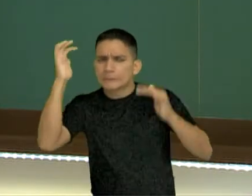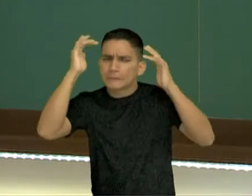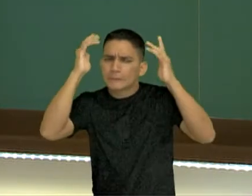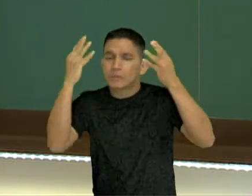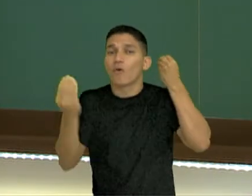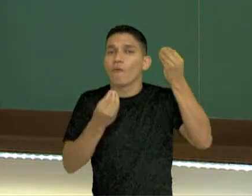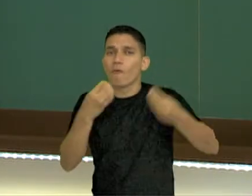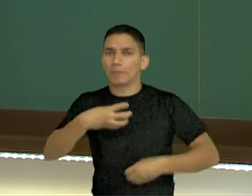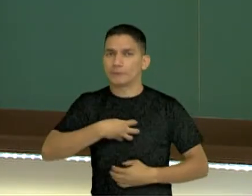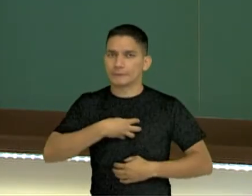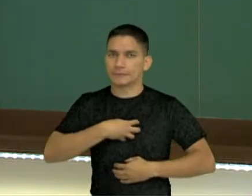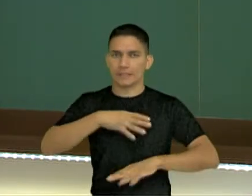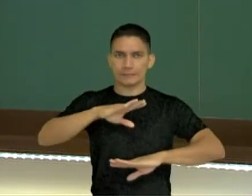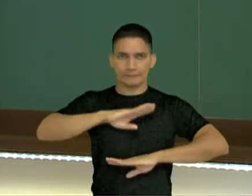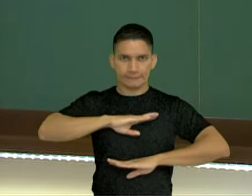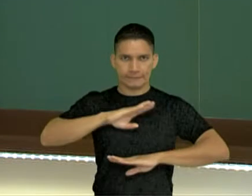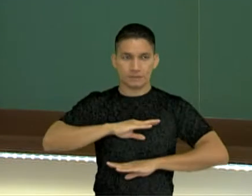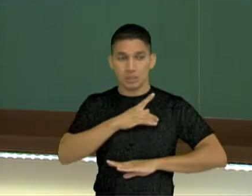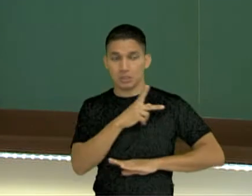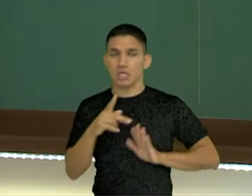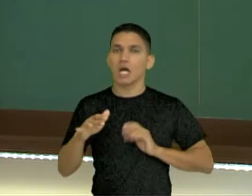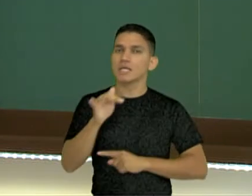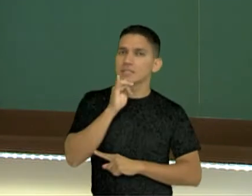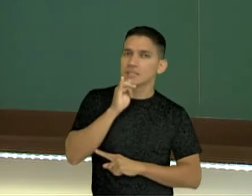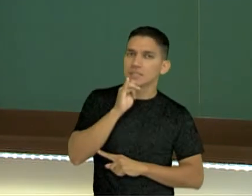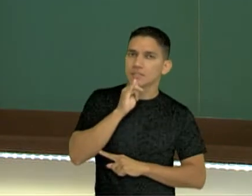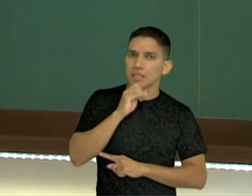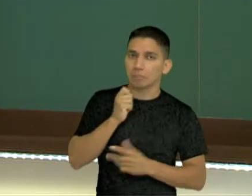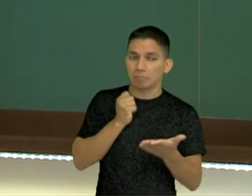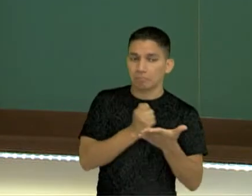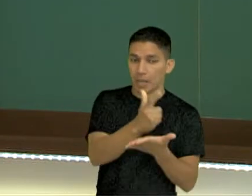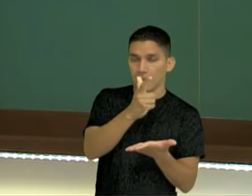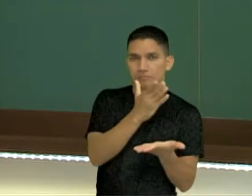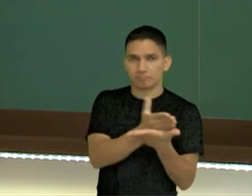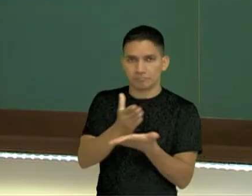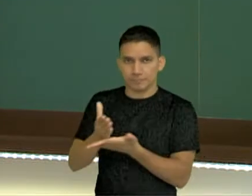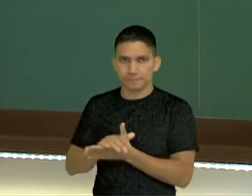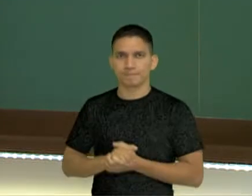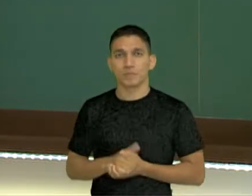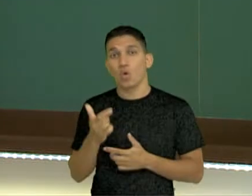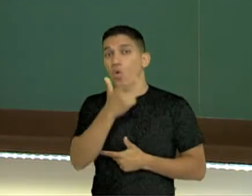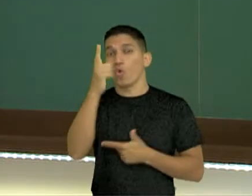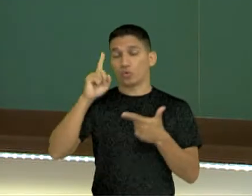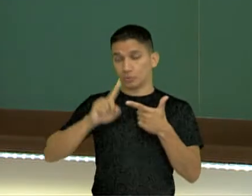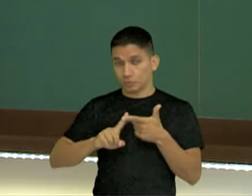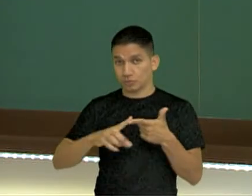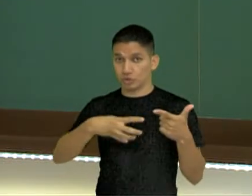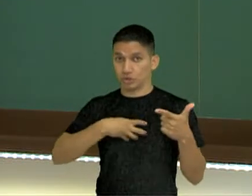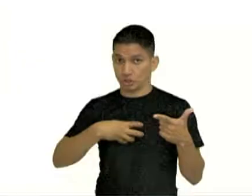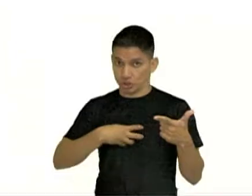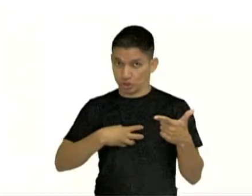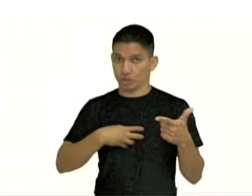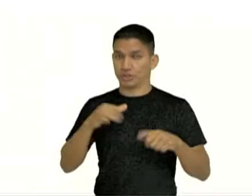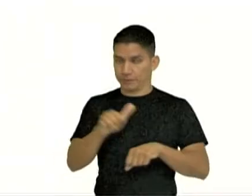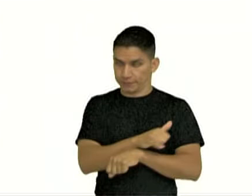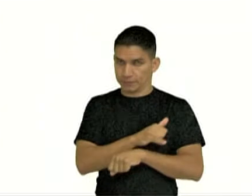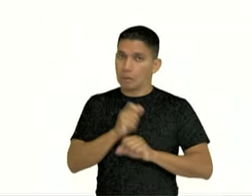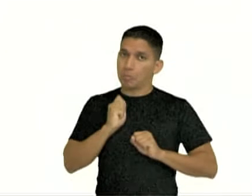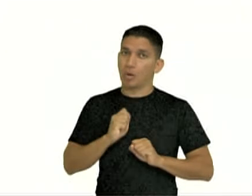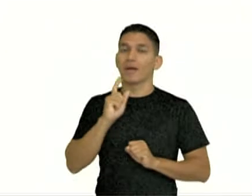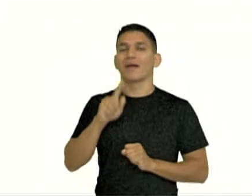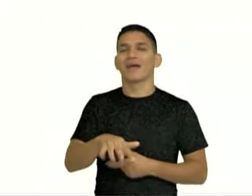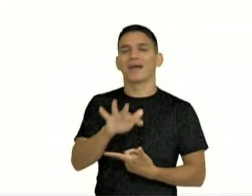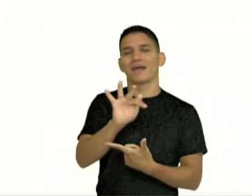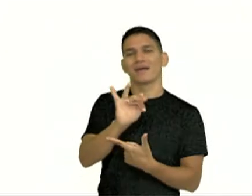na situação ali de um exemplo de crédito que a gente pode fazer. Outra maneira que ele poderia fazer é um financiamento, né?